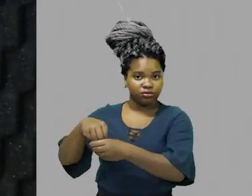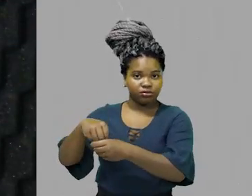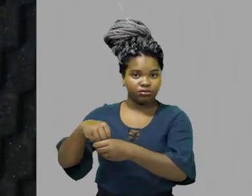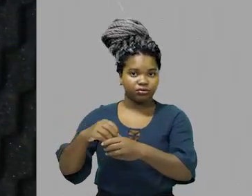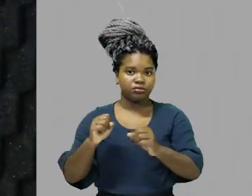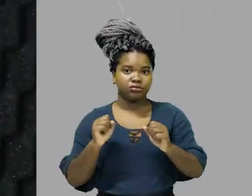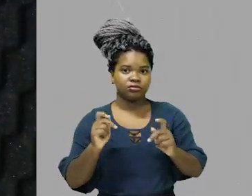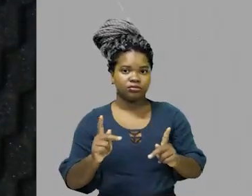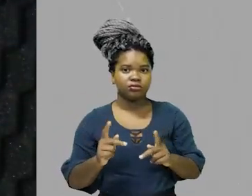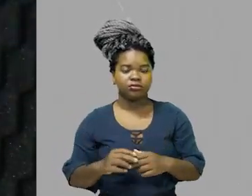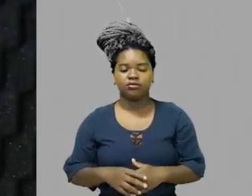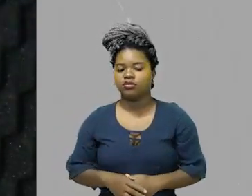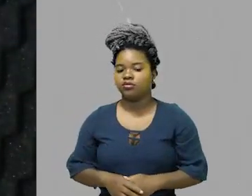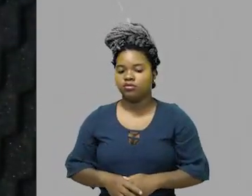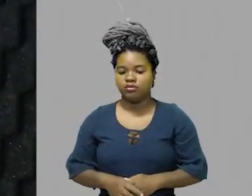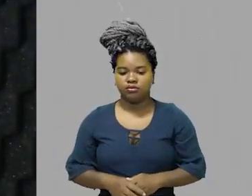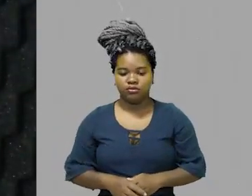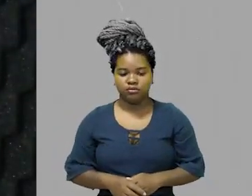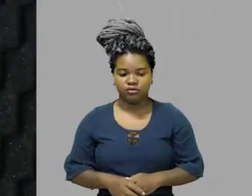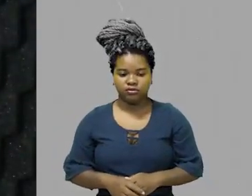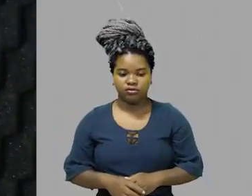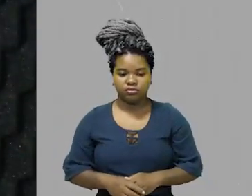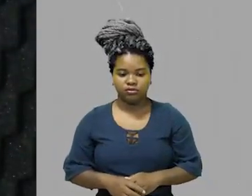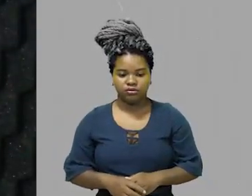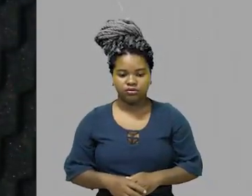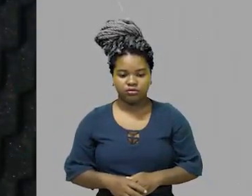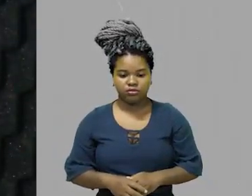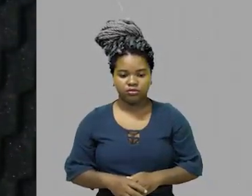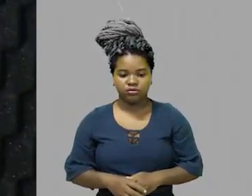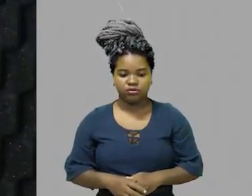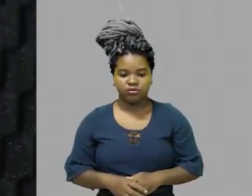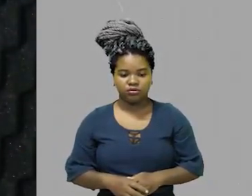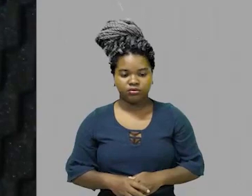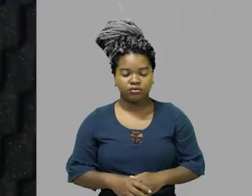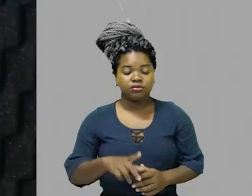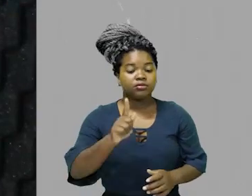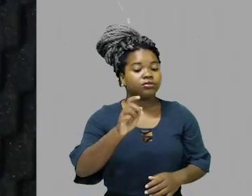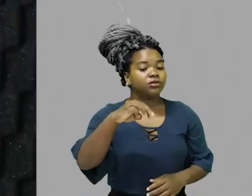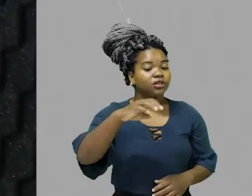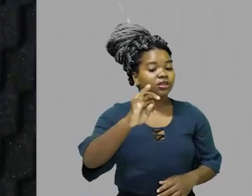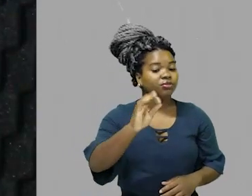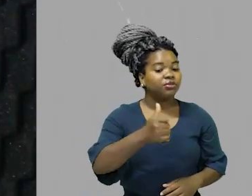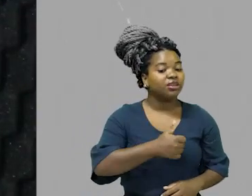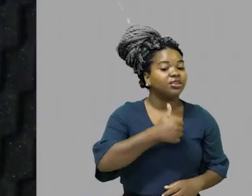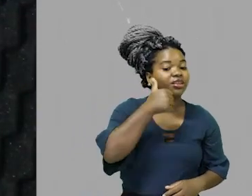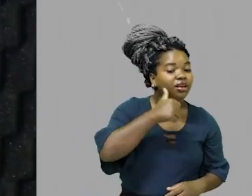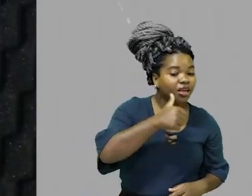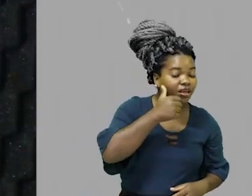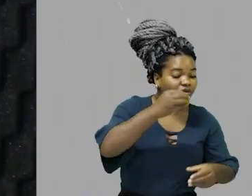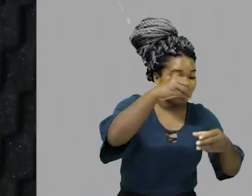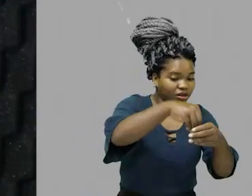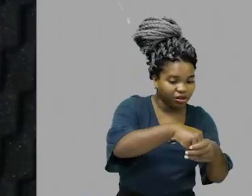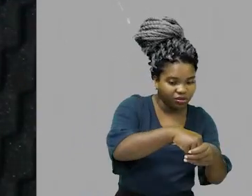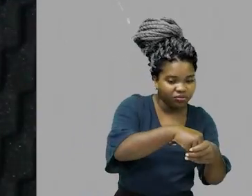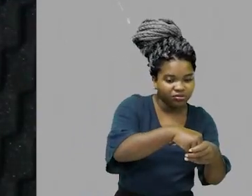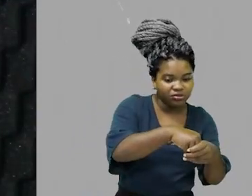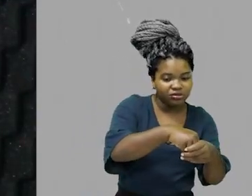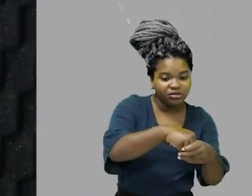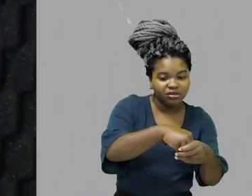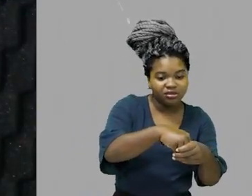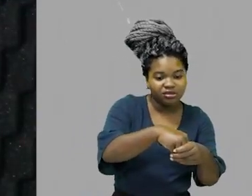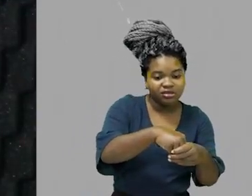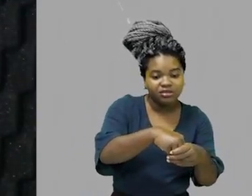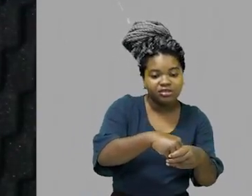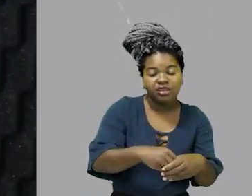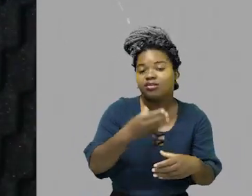né, que é a estrutura produtora de gametas. Ou seja, o gameta feminino fica dentro do gametângio, aí o masculino ele